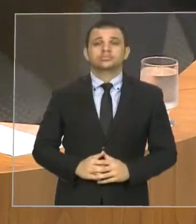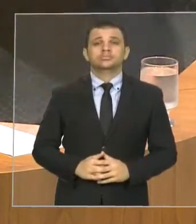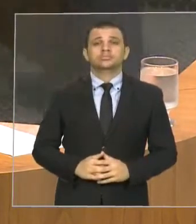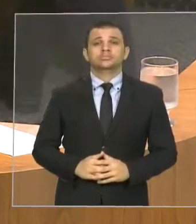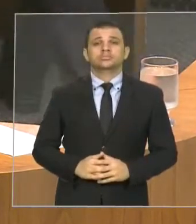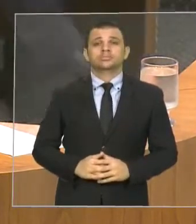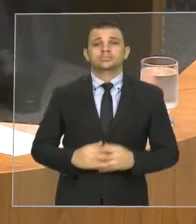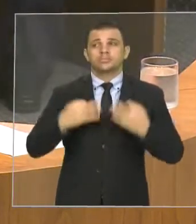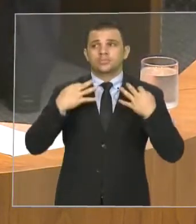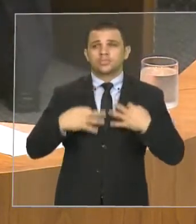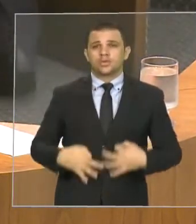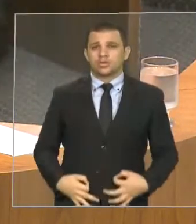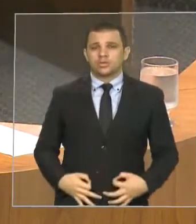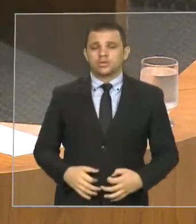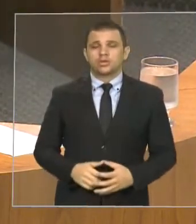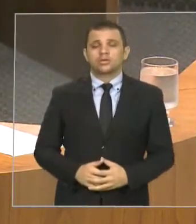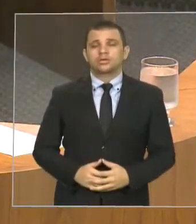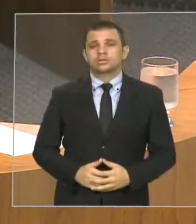morais,